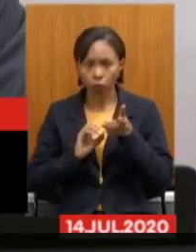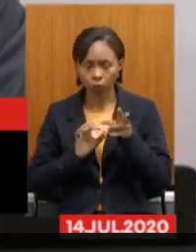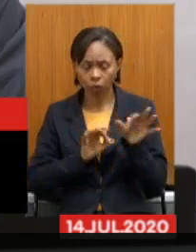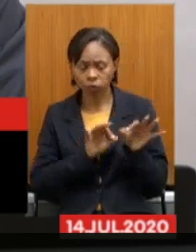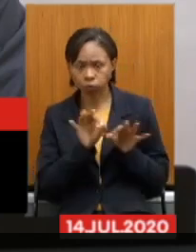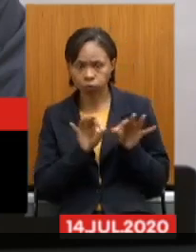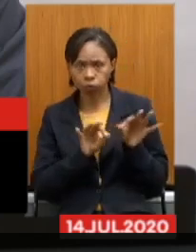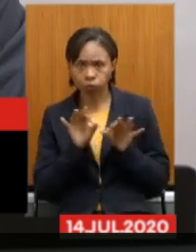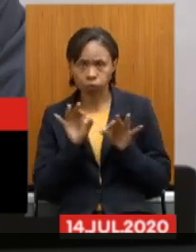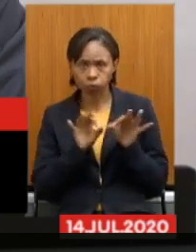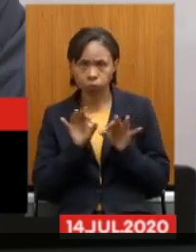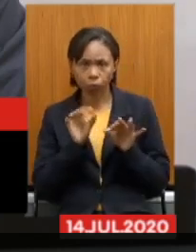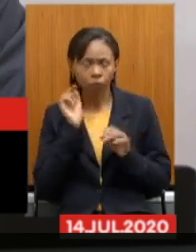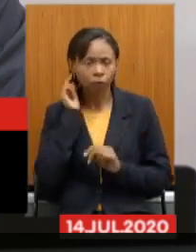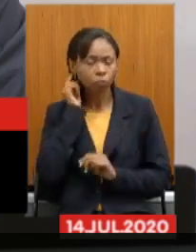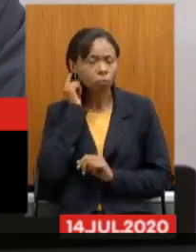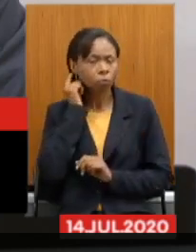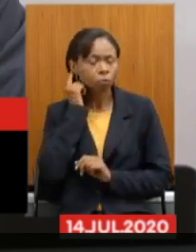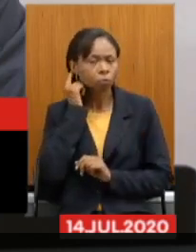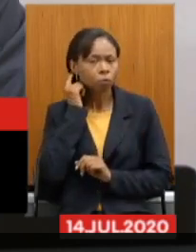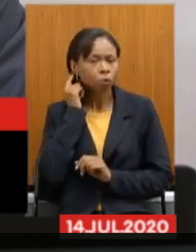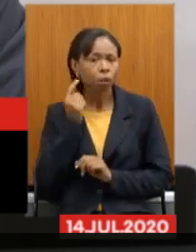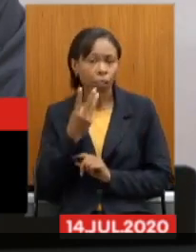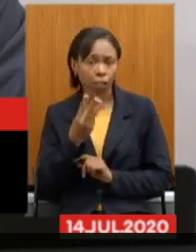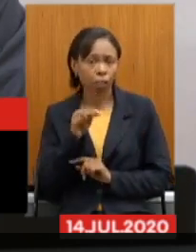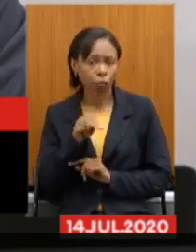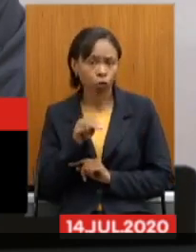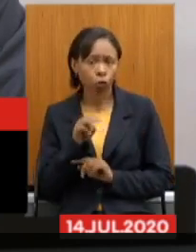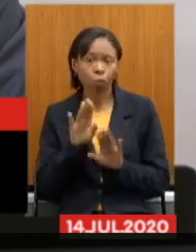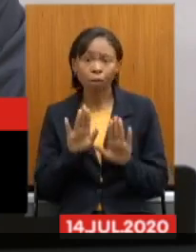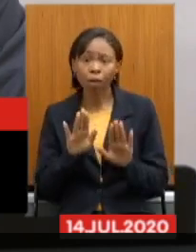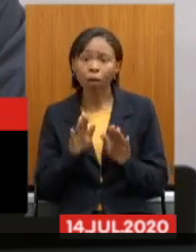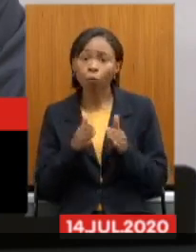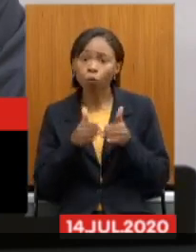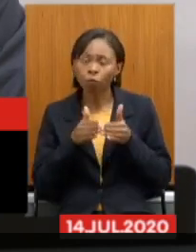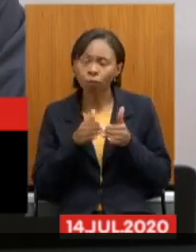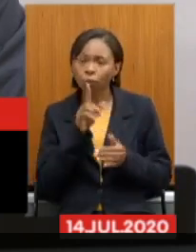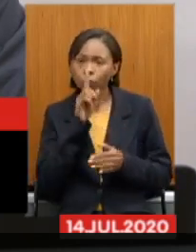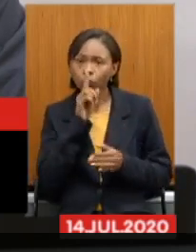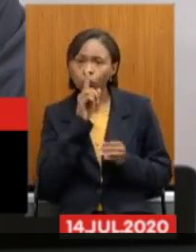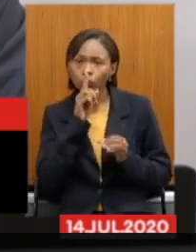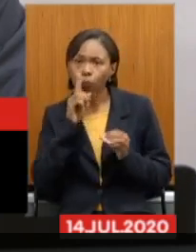fazendo uso, contabilizando os seus 3 minutos, mas tire do mute, por favor.